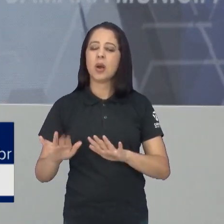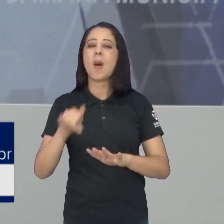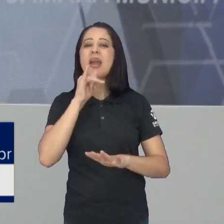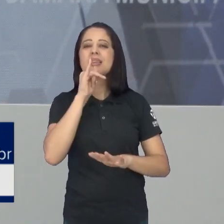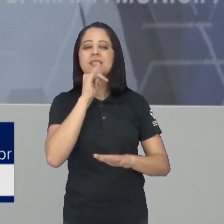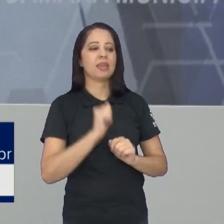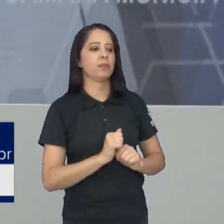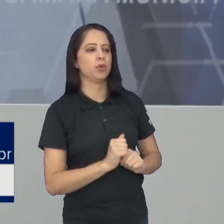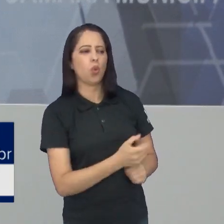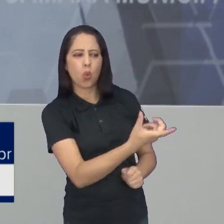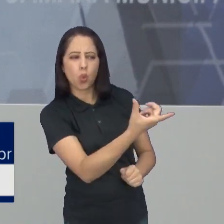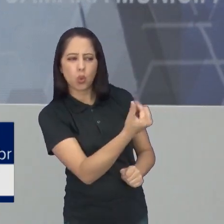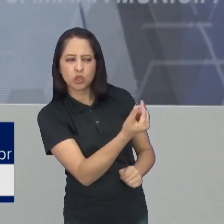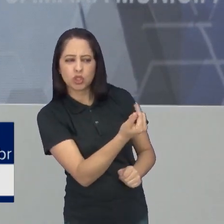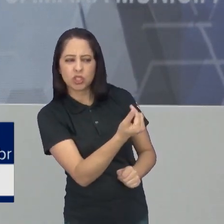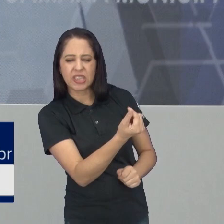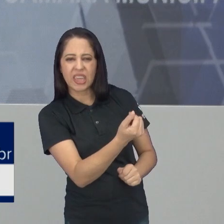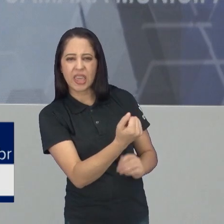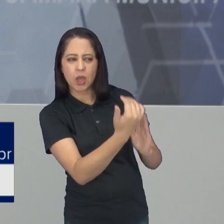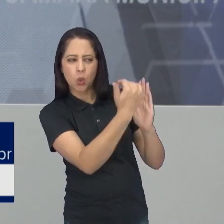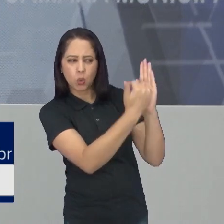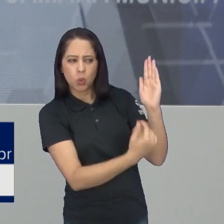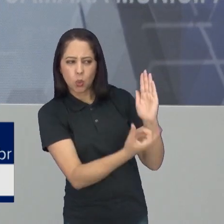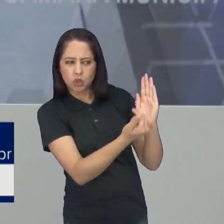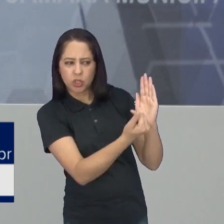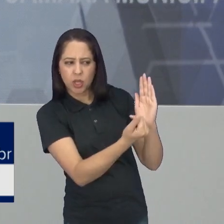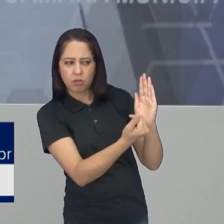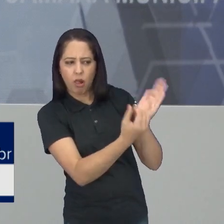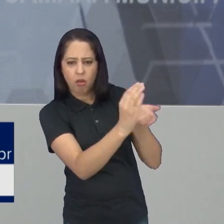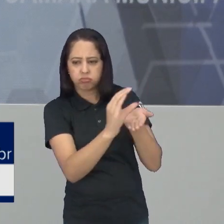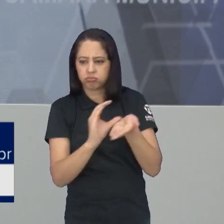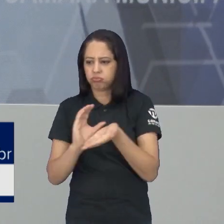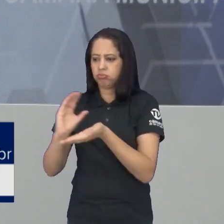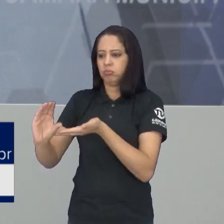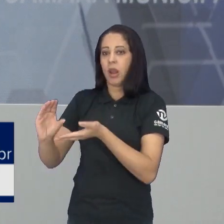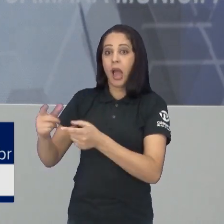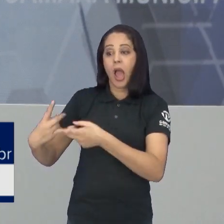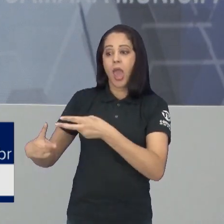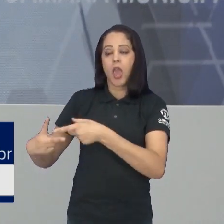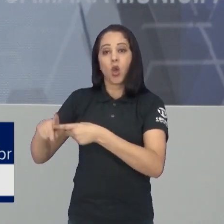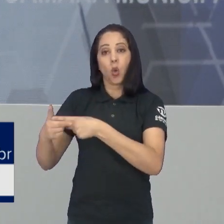dinheiro da outorga para corrigir esse problema. Né?